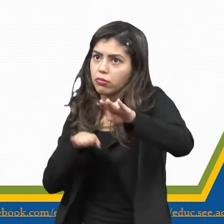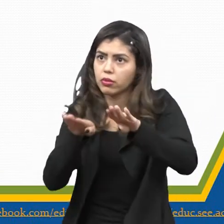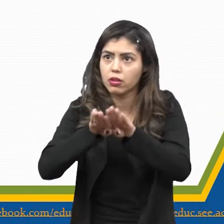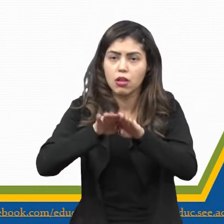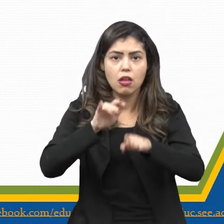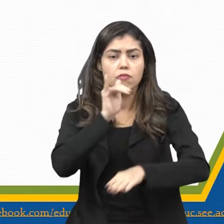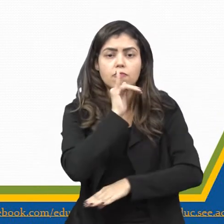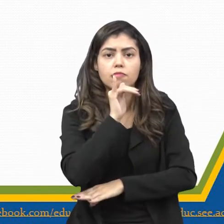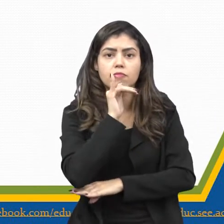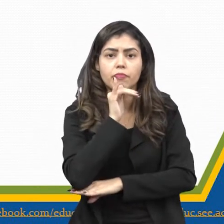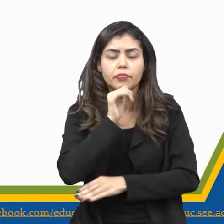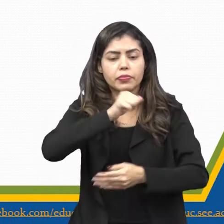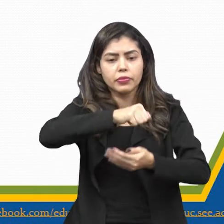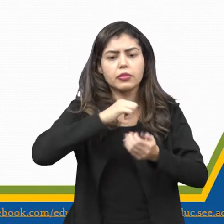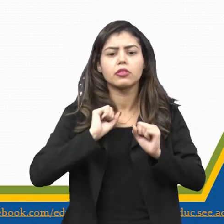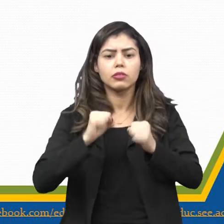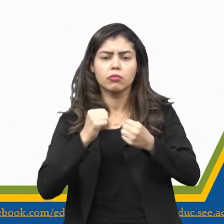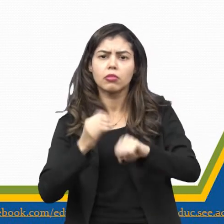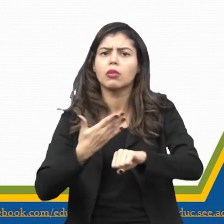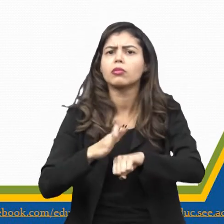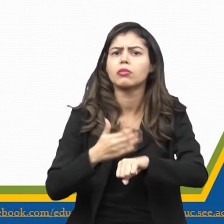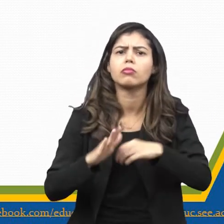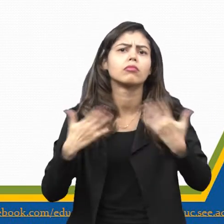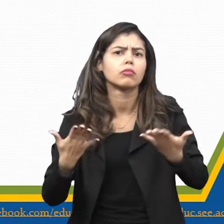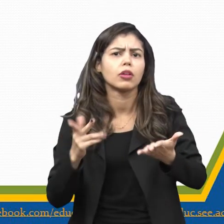exercício físico. É verdadeiro ou falso?